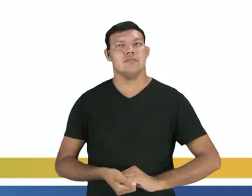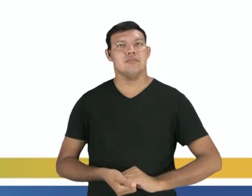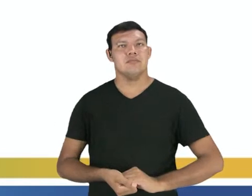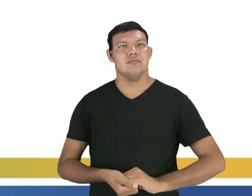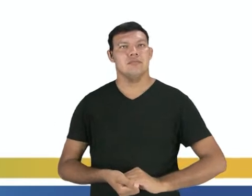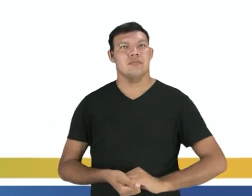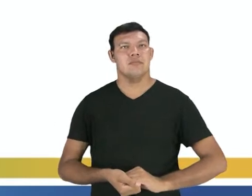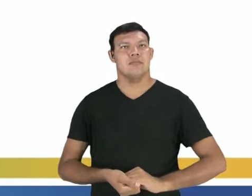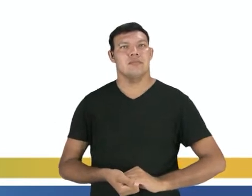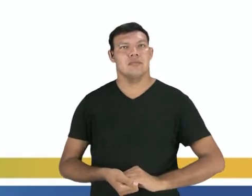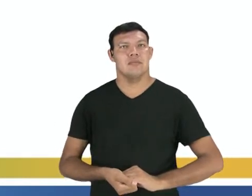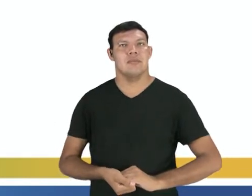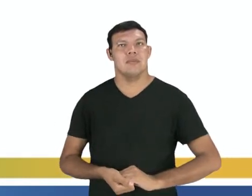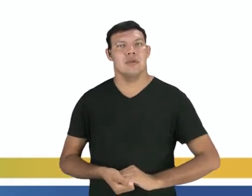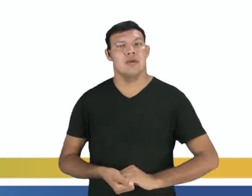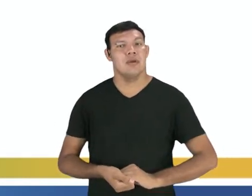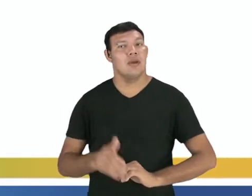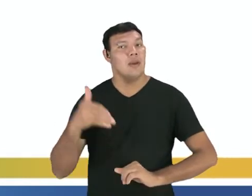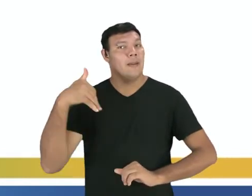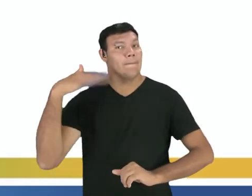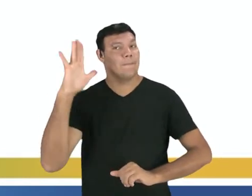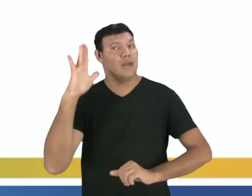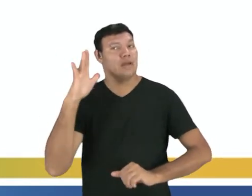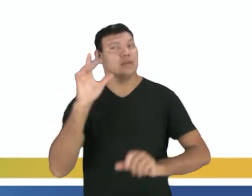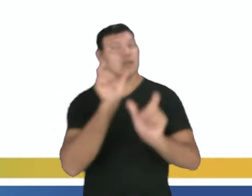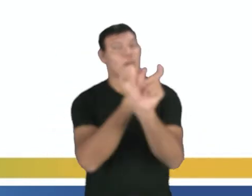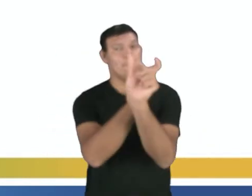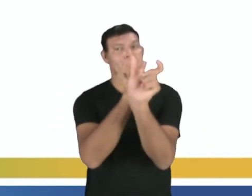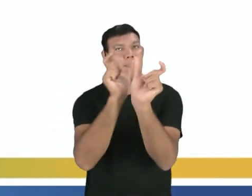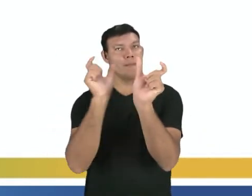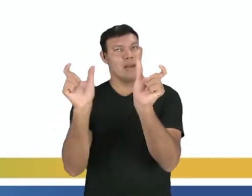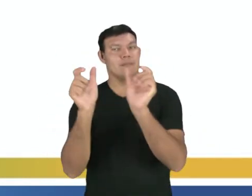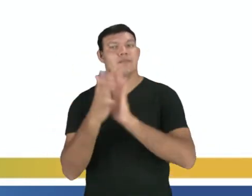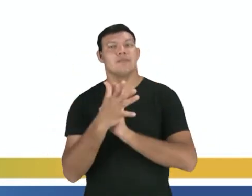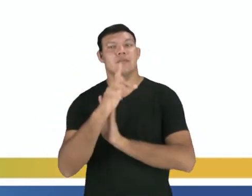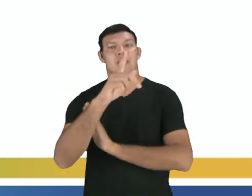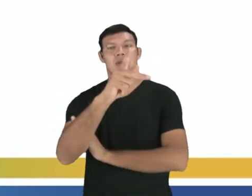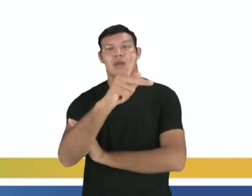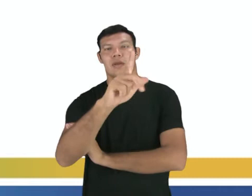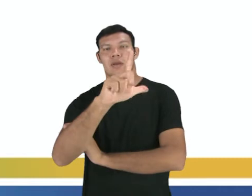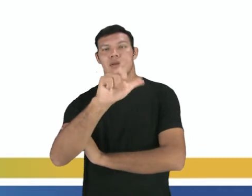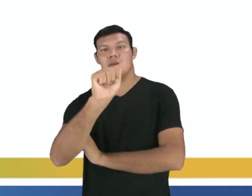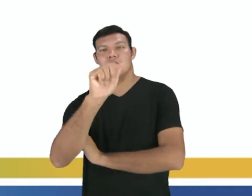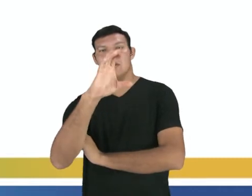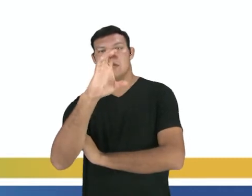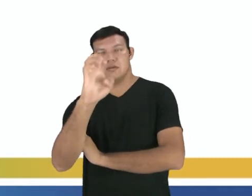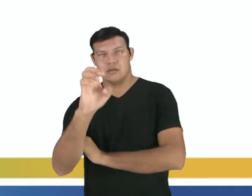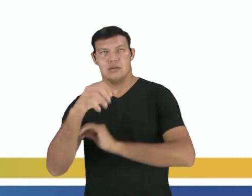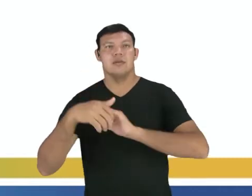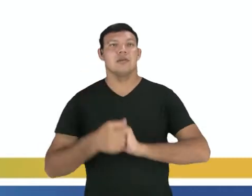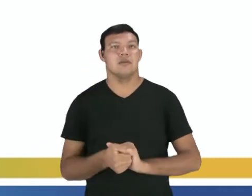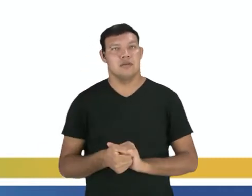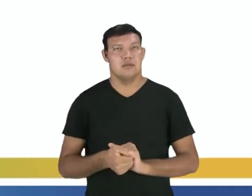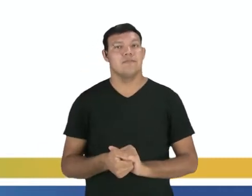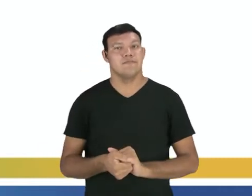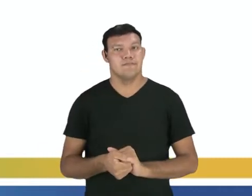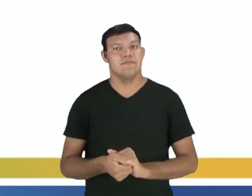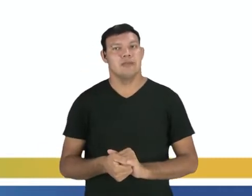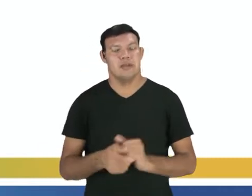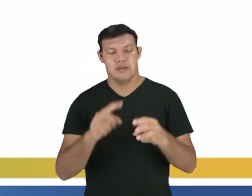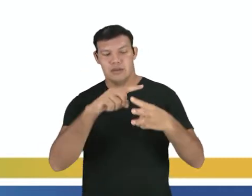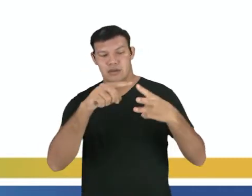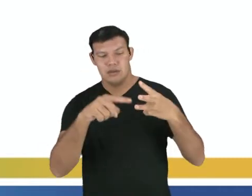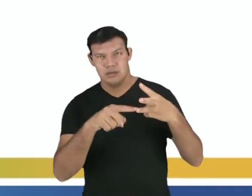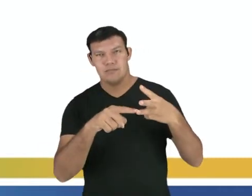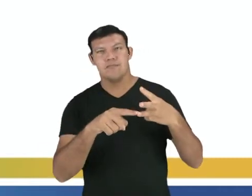Oi mor positions mais preposições o ex lugar além das preposições que eu acabei de falar